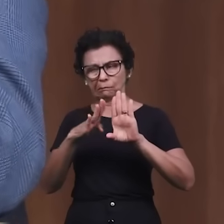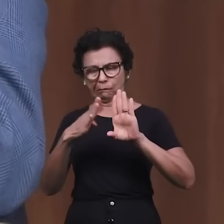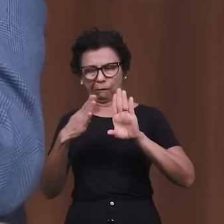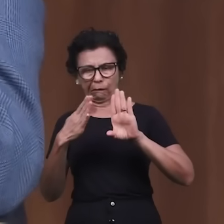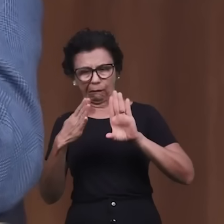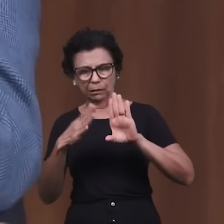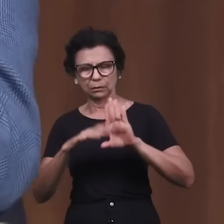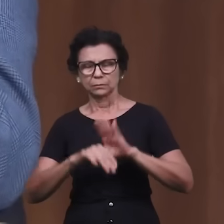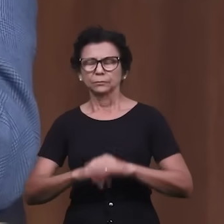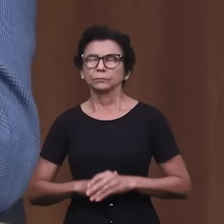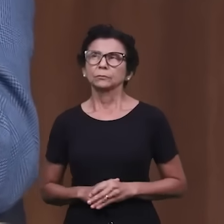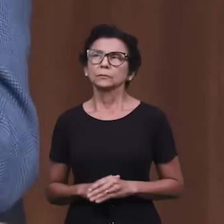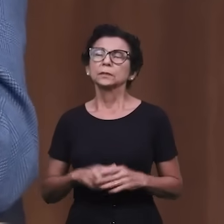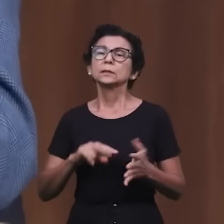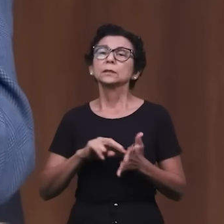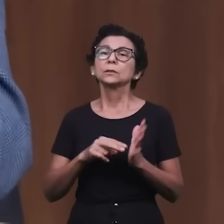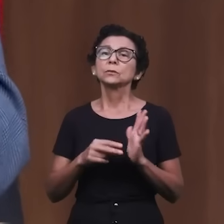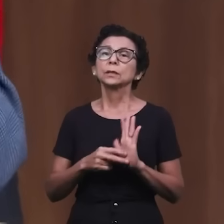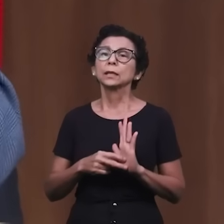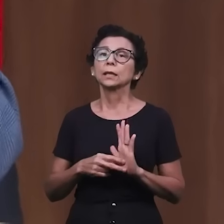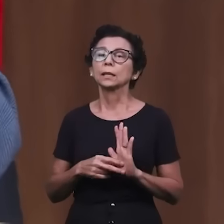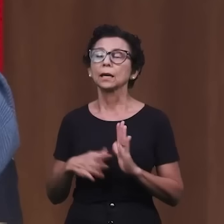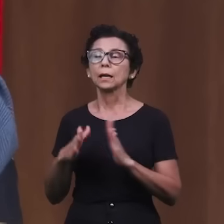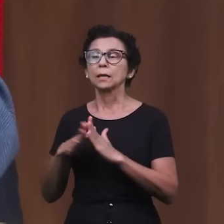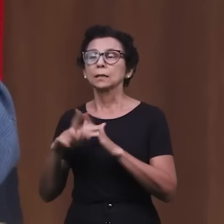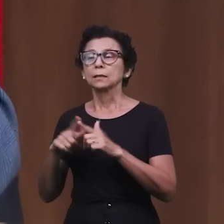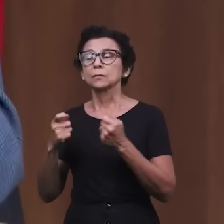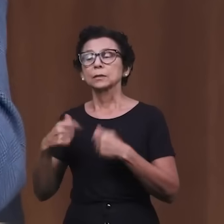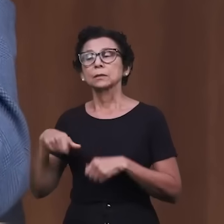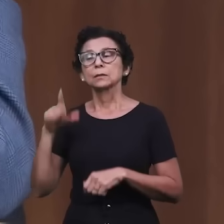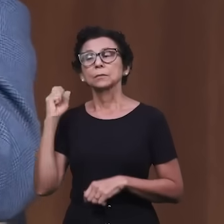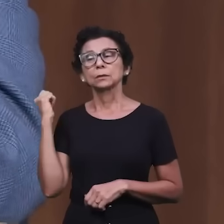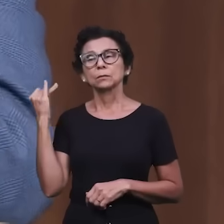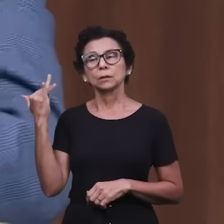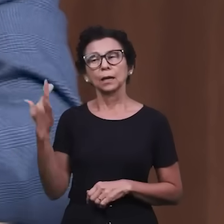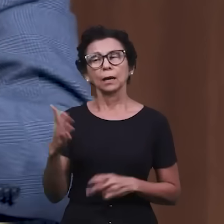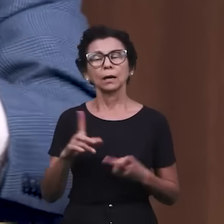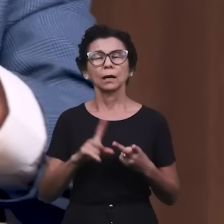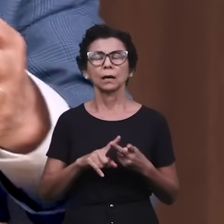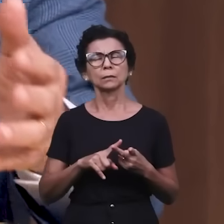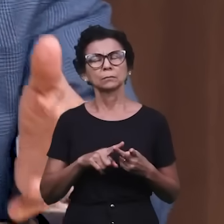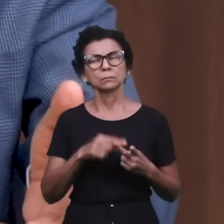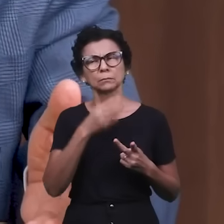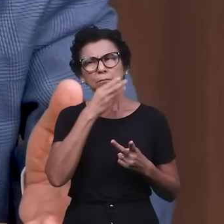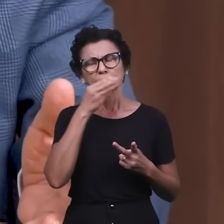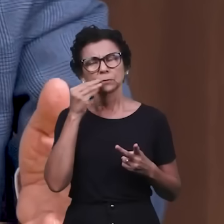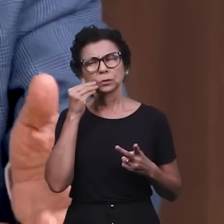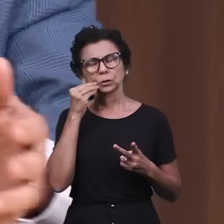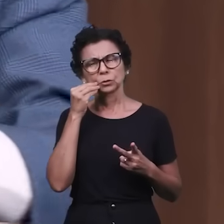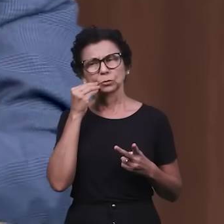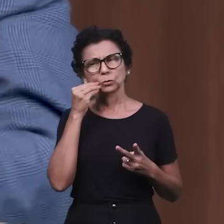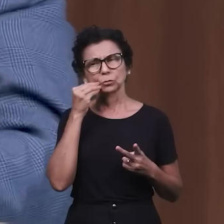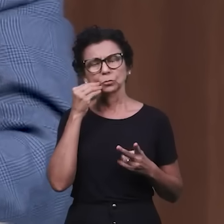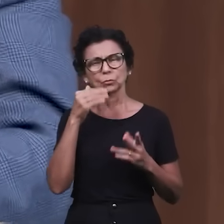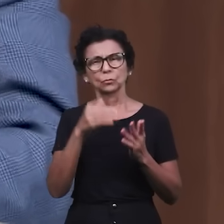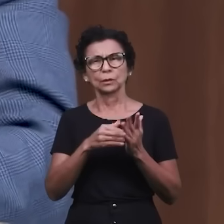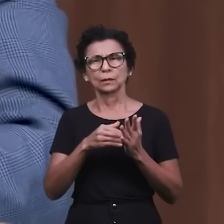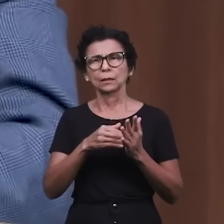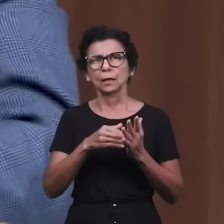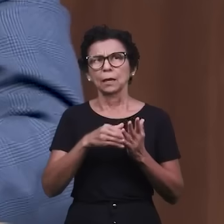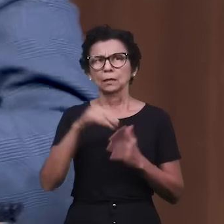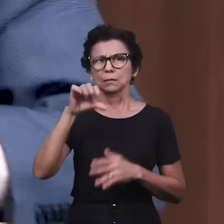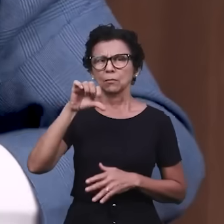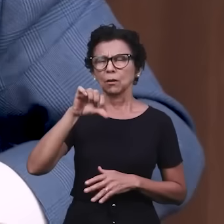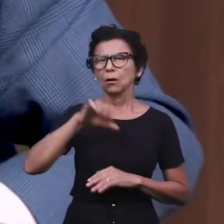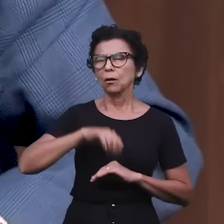levar a igreja... Será que a igreja está jejuando certinho no domingo até às 9? Será que o grupo de intercessão está jejuando na quinta-feira até